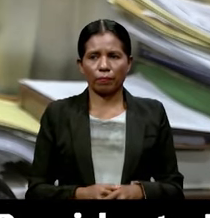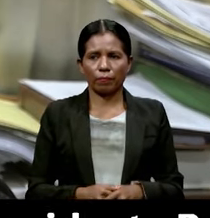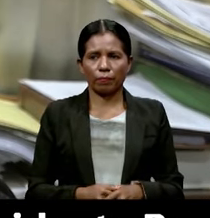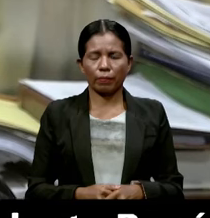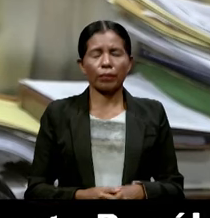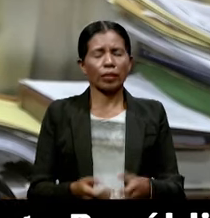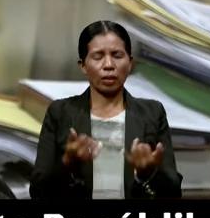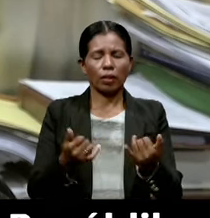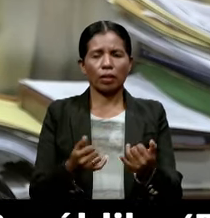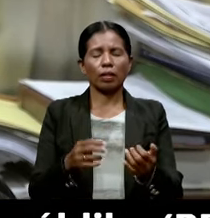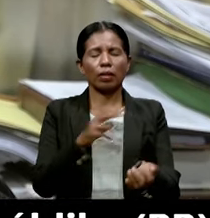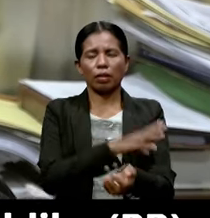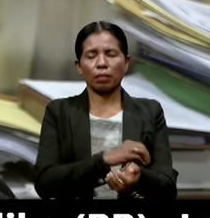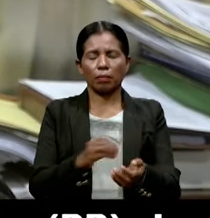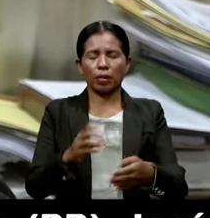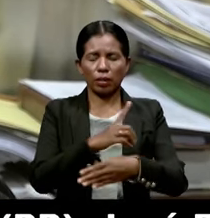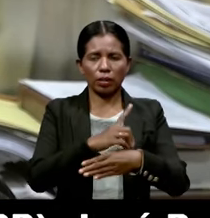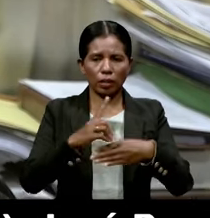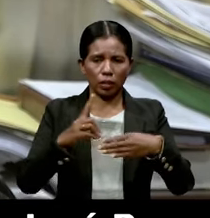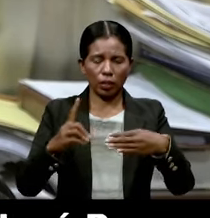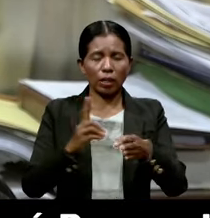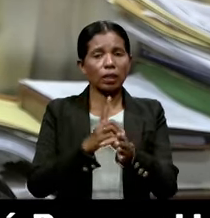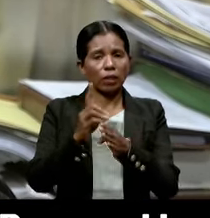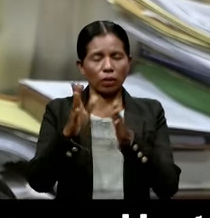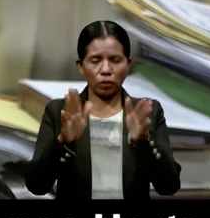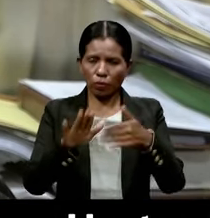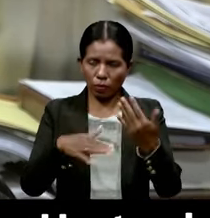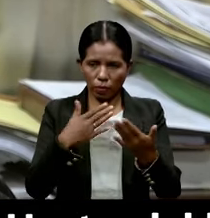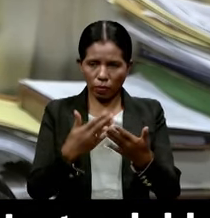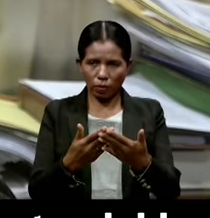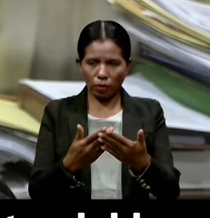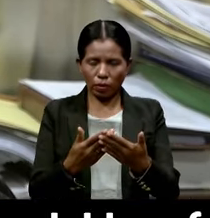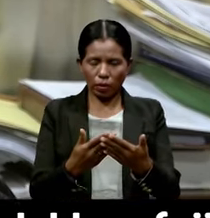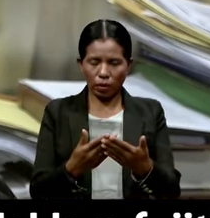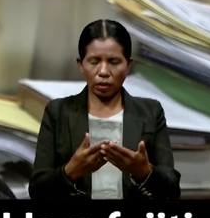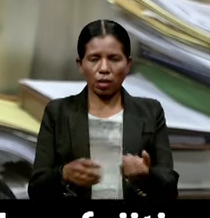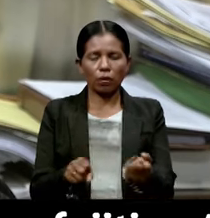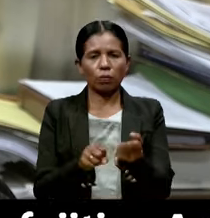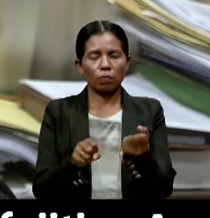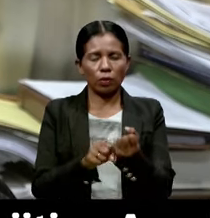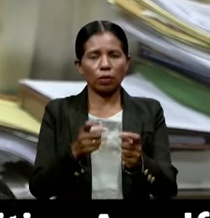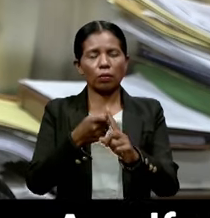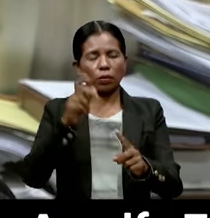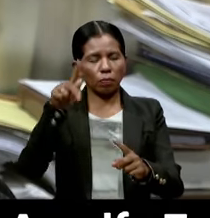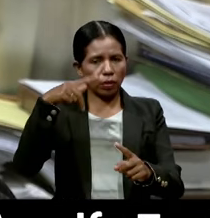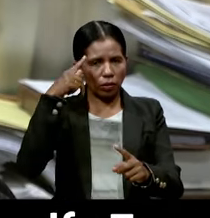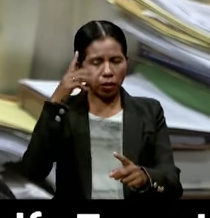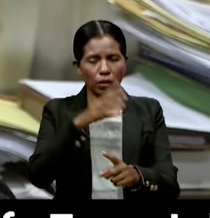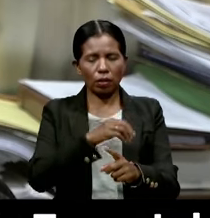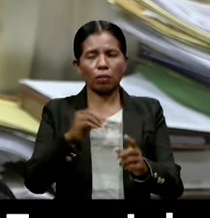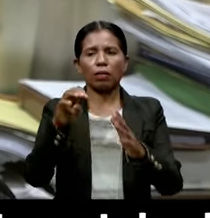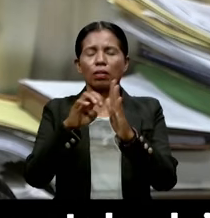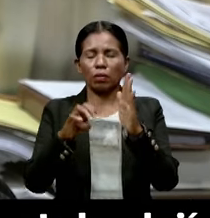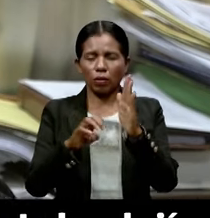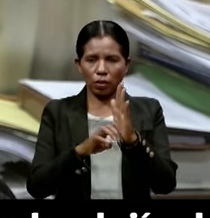Ida ne natureza ba dirigente sira ne appointment politik. Mai fale eksekutivus,